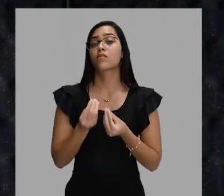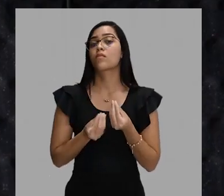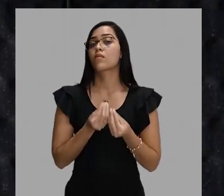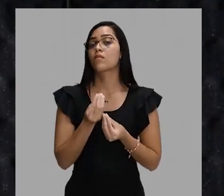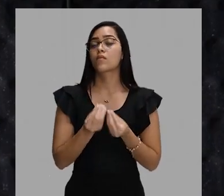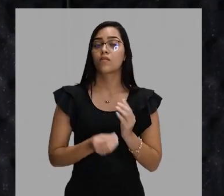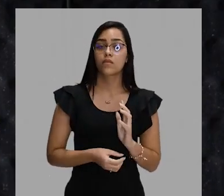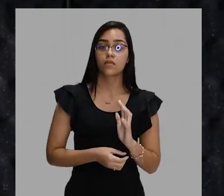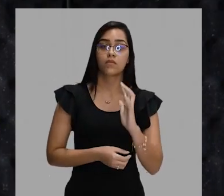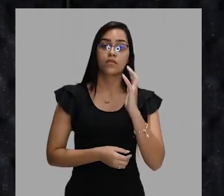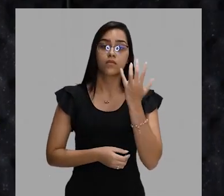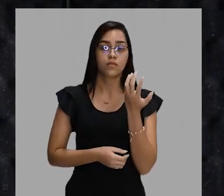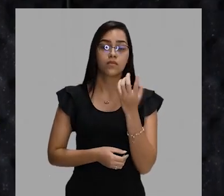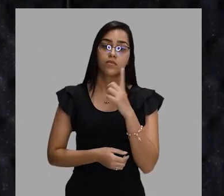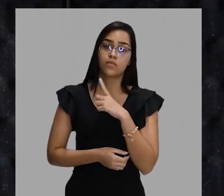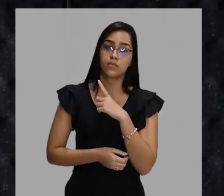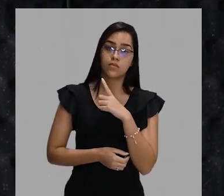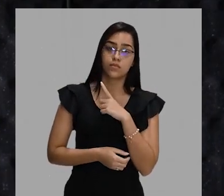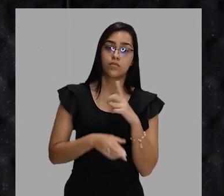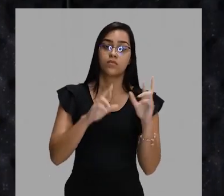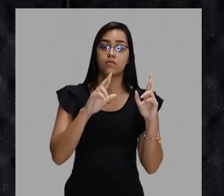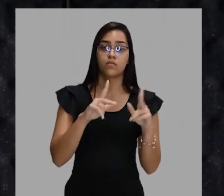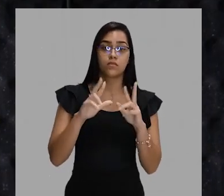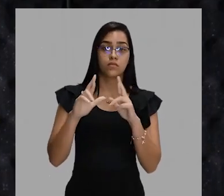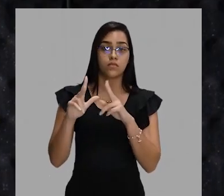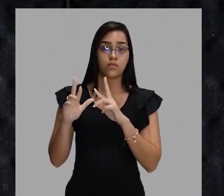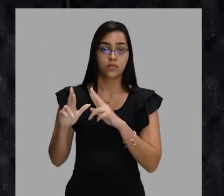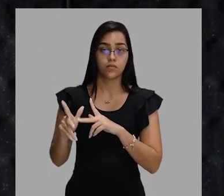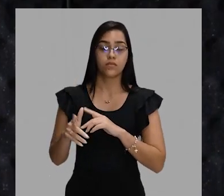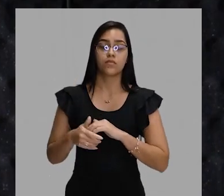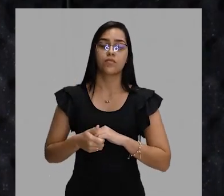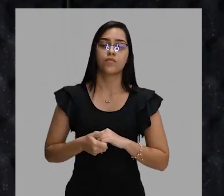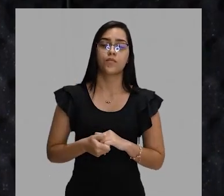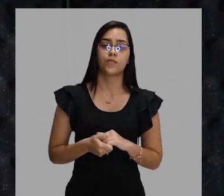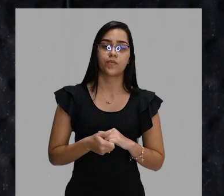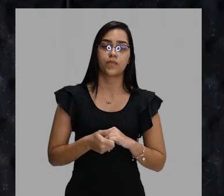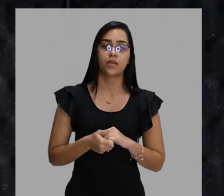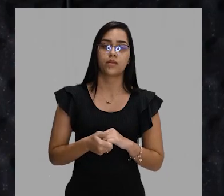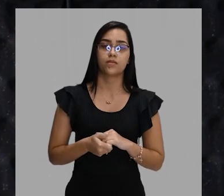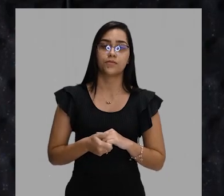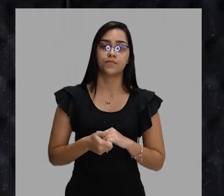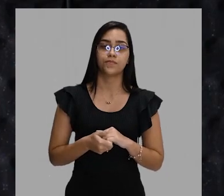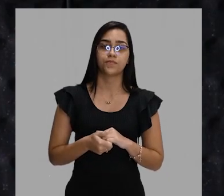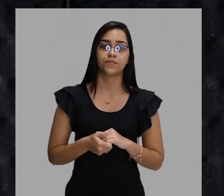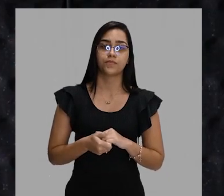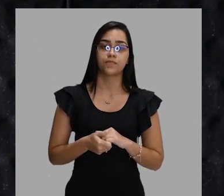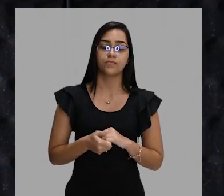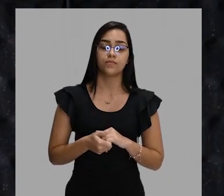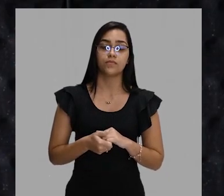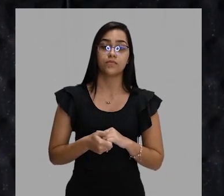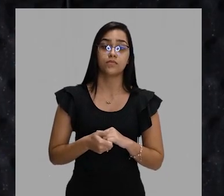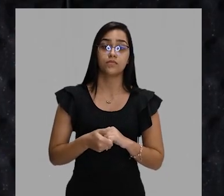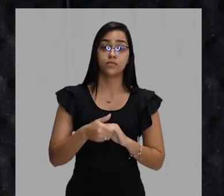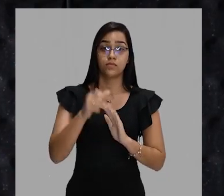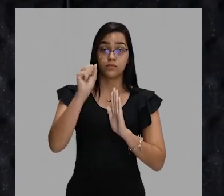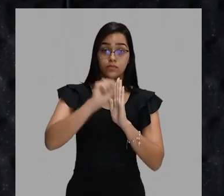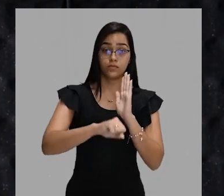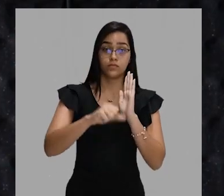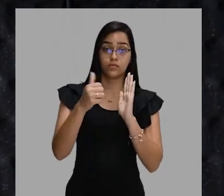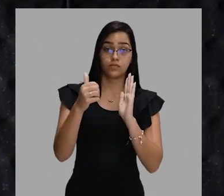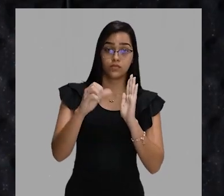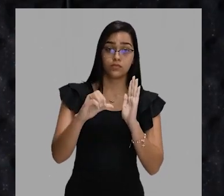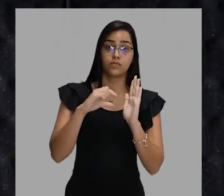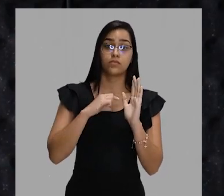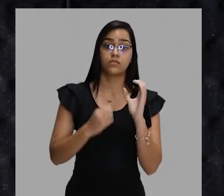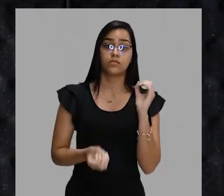surgem, como que os seres vivos vão se diferenciando uns dos outros, né? Em meados do século XIX,